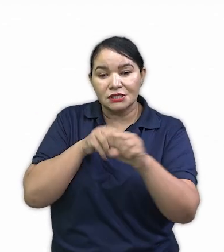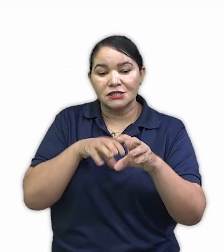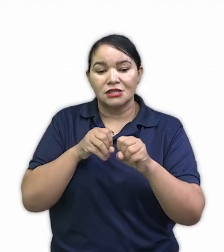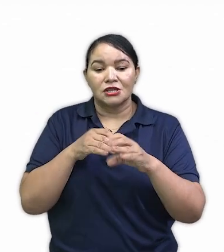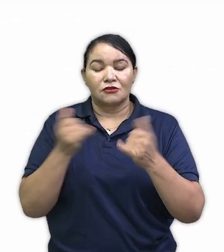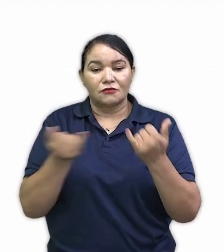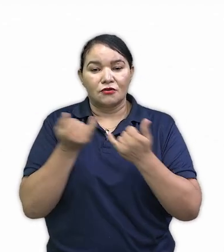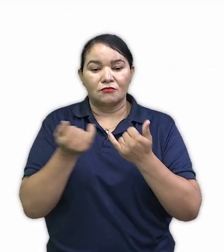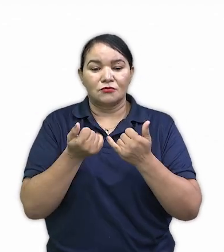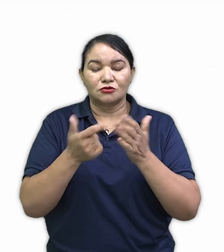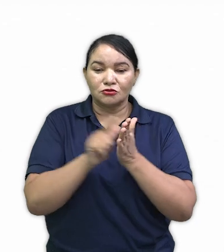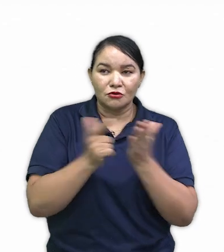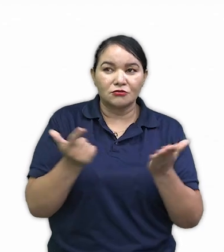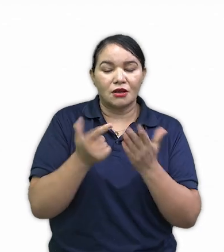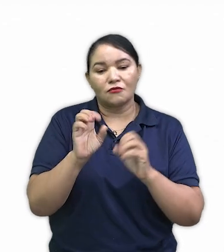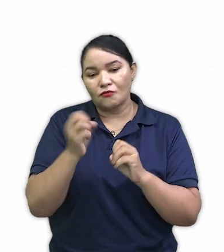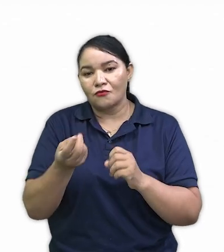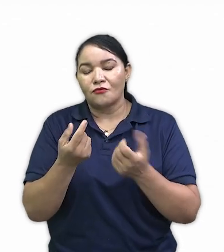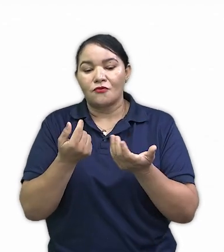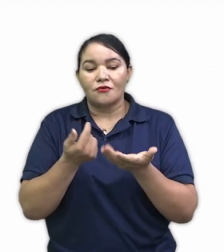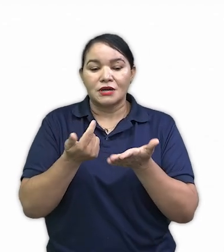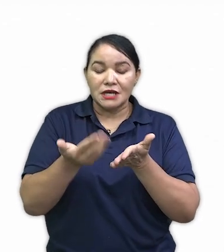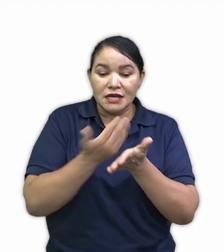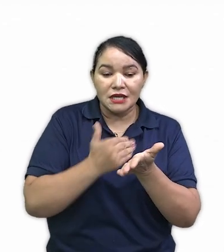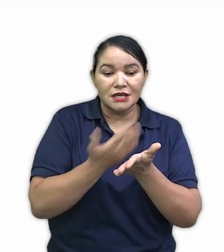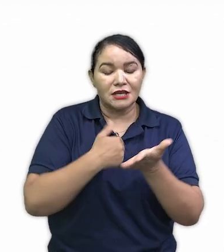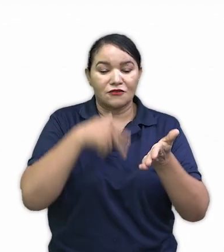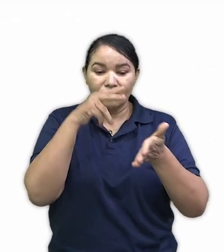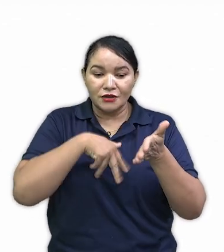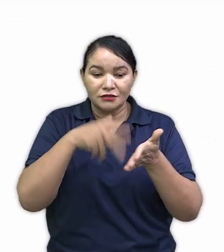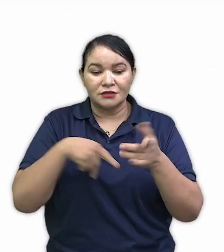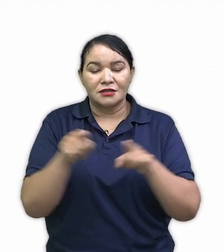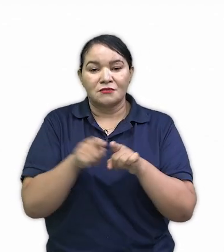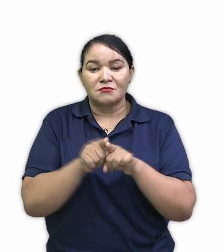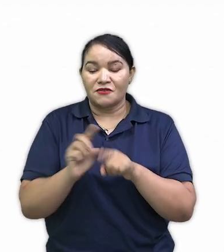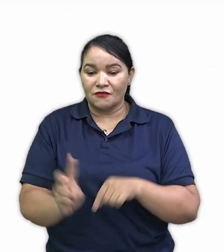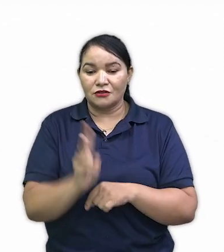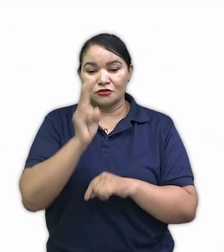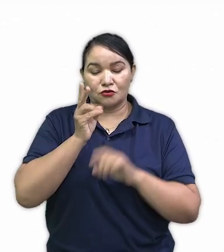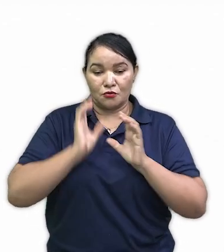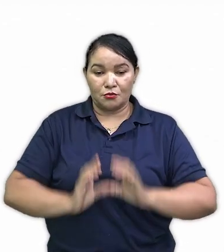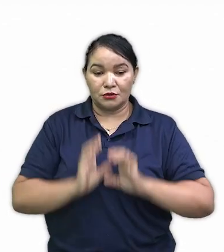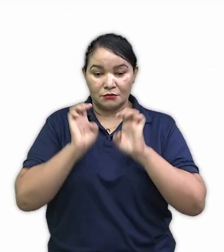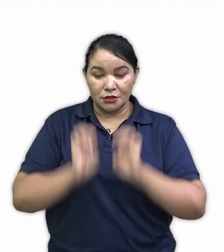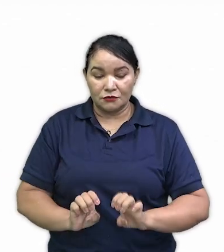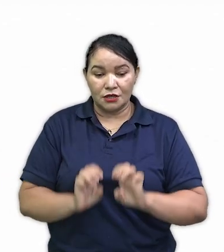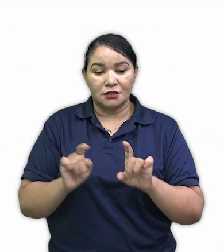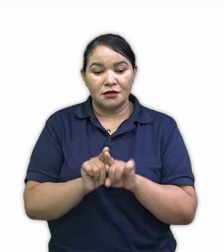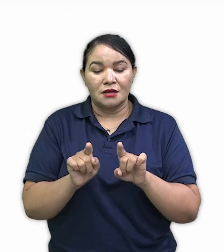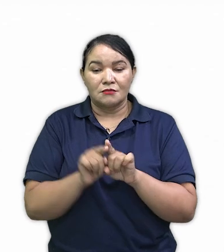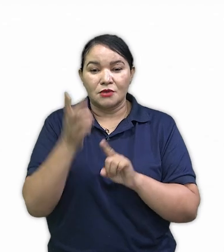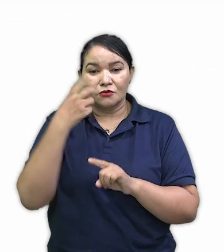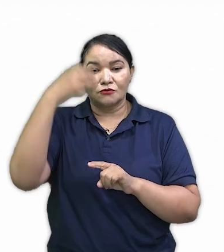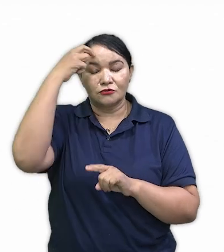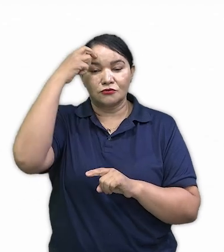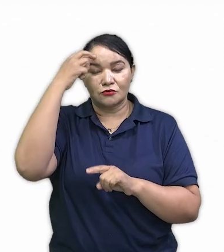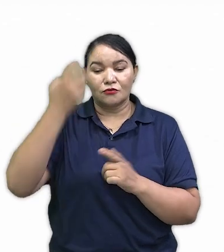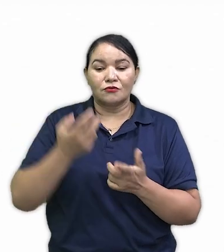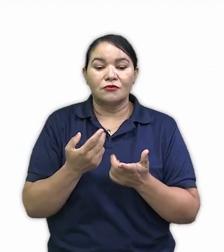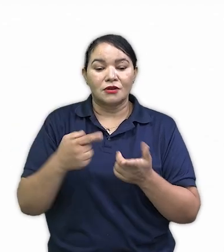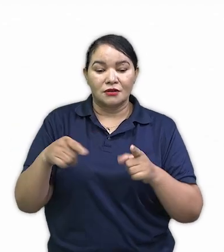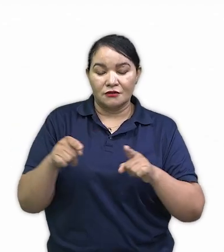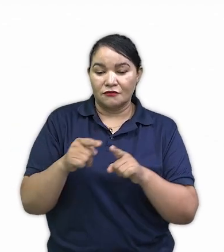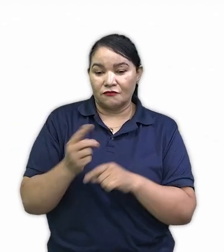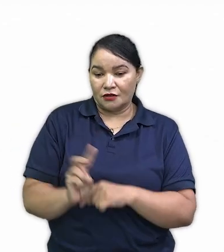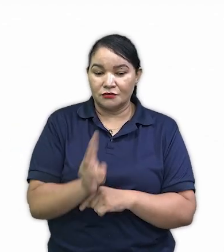não apenas por jornais, mas por livros, valorização do comportamento ético, investimentos na cultura local e